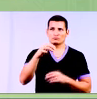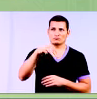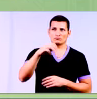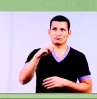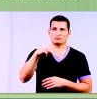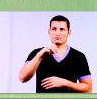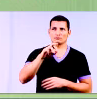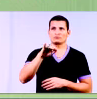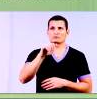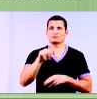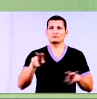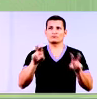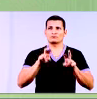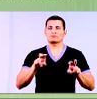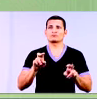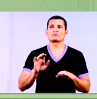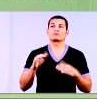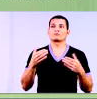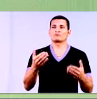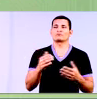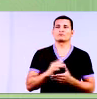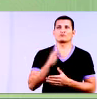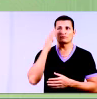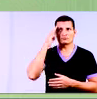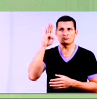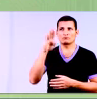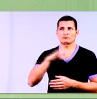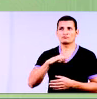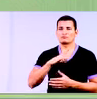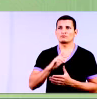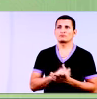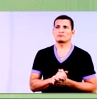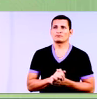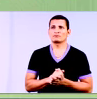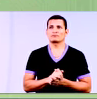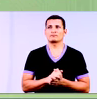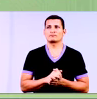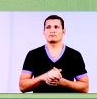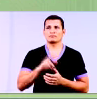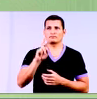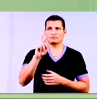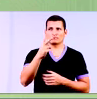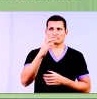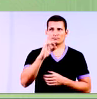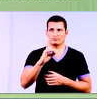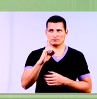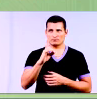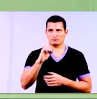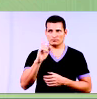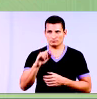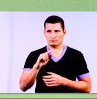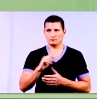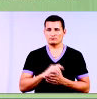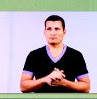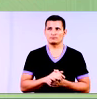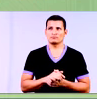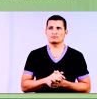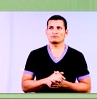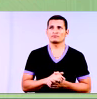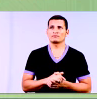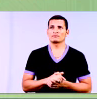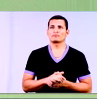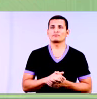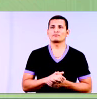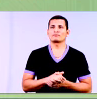são as memórias que a gente pode ver, as principais? HD é uma memória, professor? É uma memória, né, professor? Só que é uma memória híbrida, né? Isso.